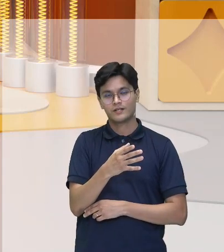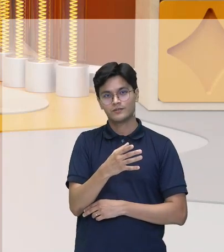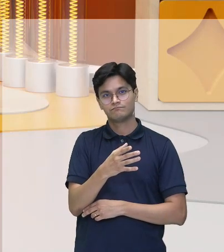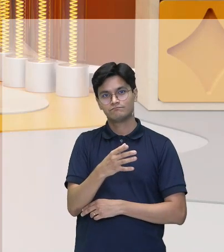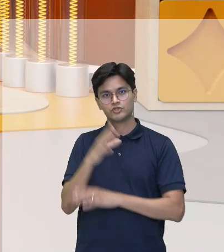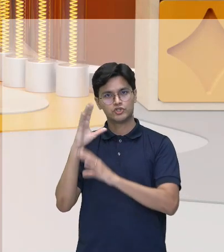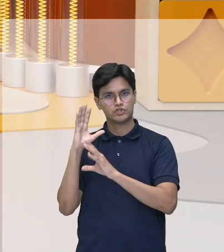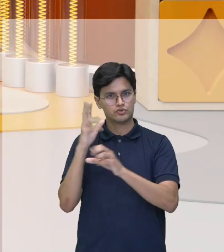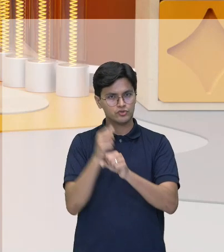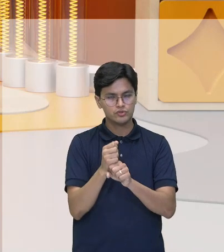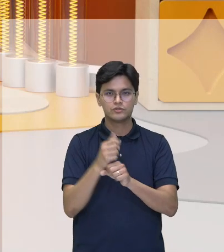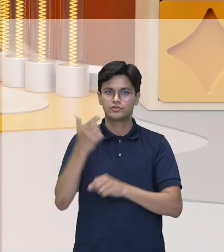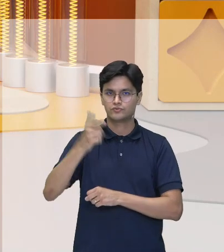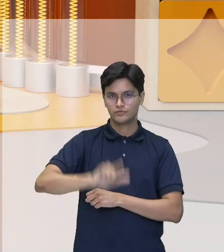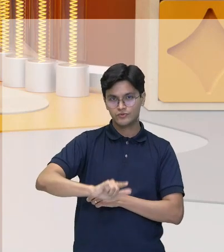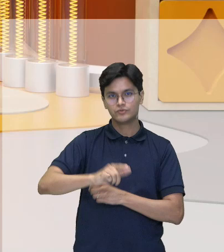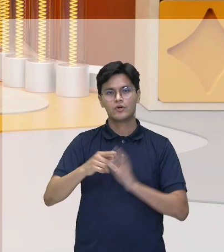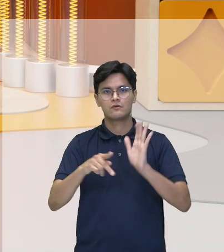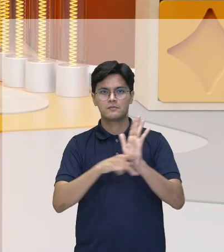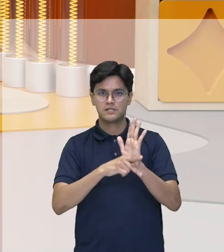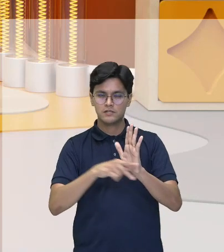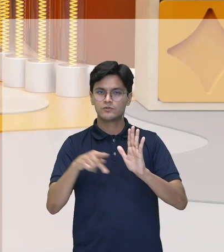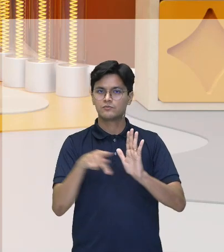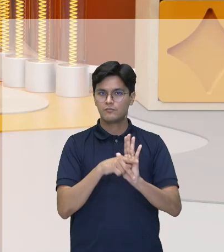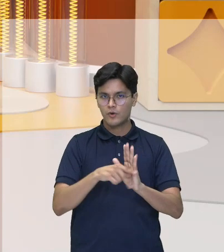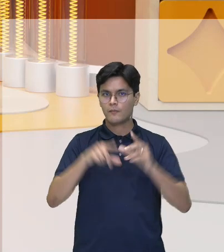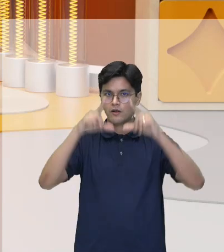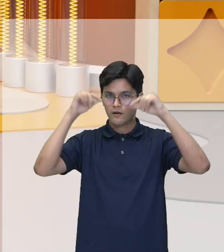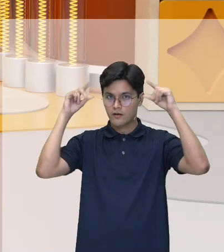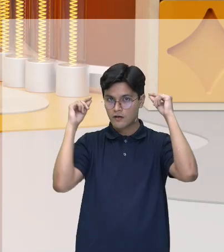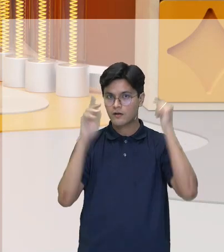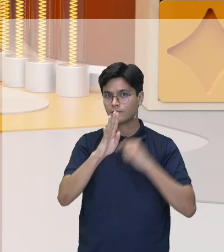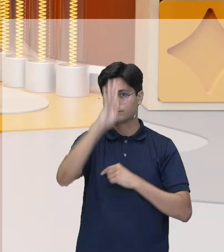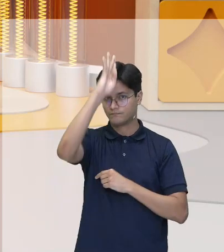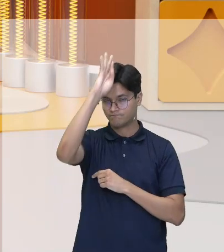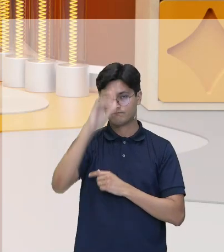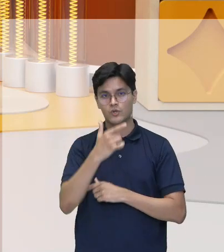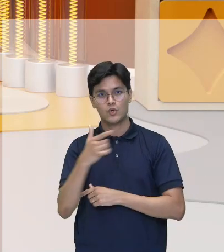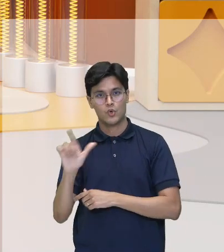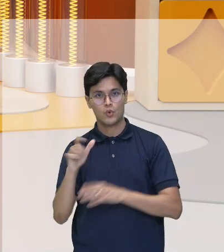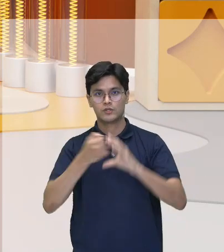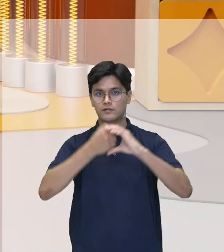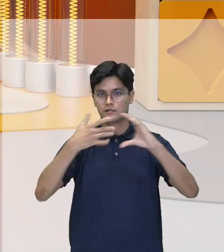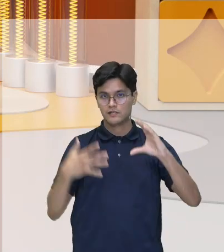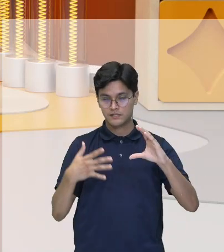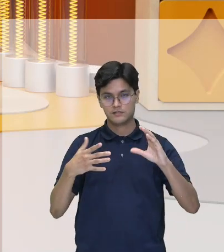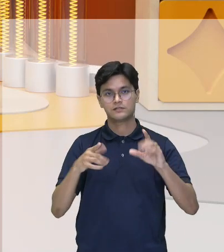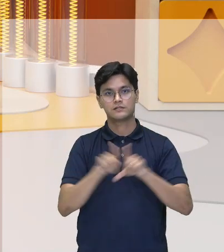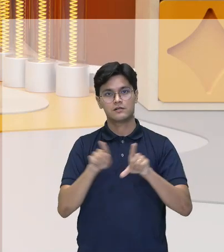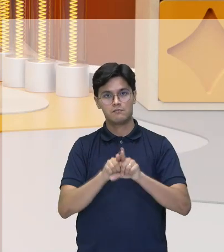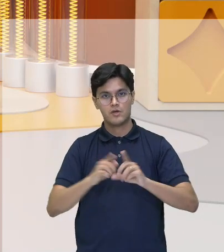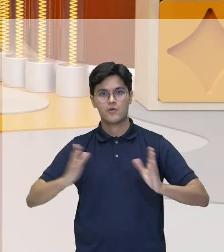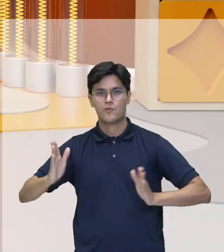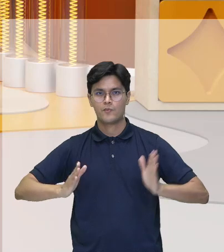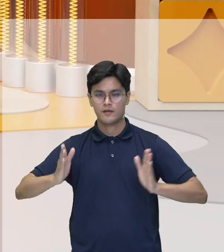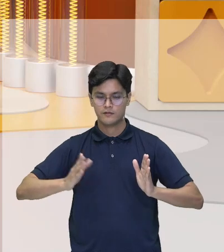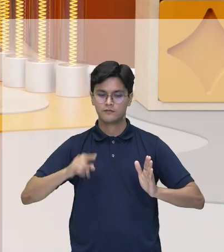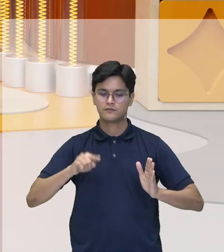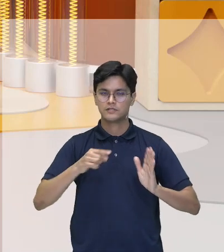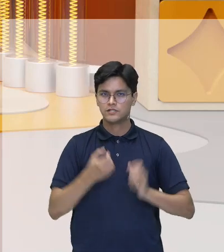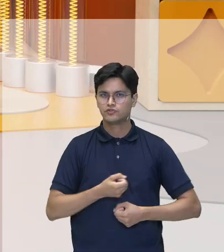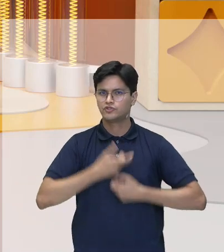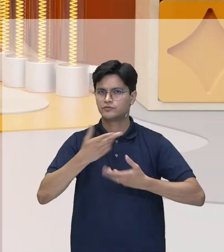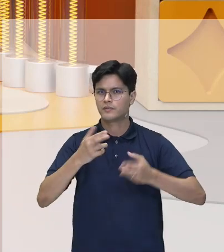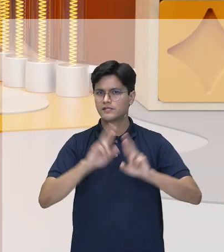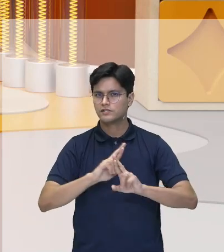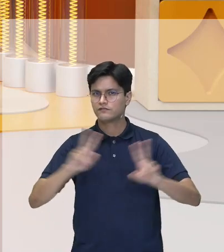aqui, na Idade Média, durante o sistema feudal, havia uma forte hierarquização da